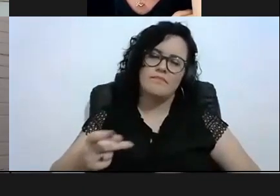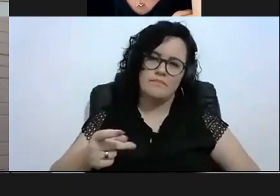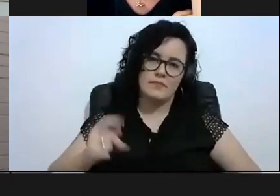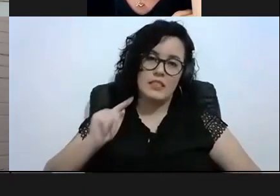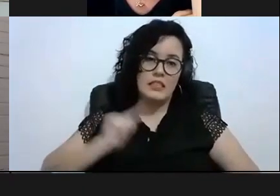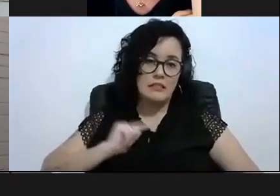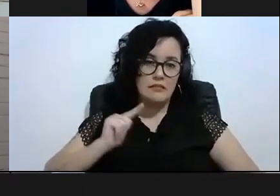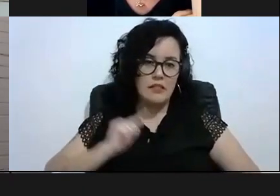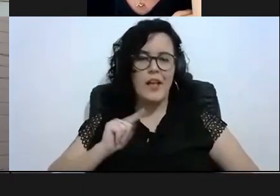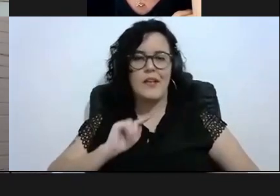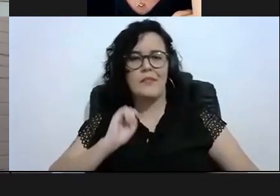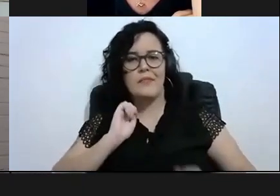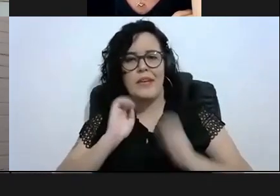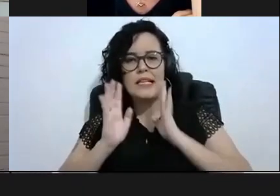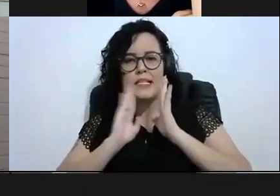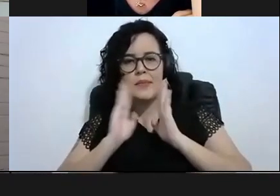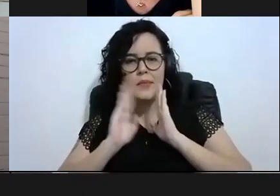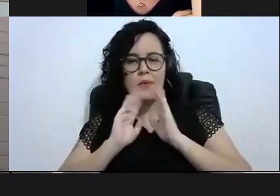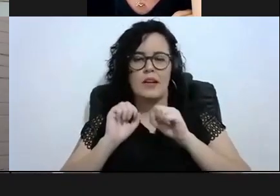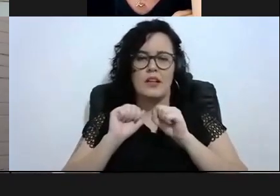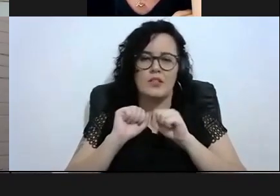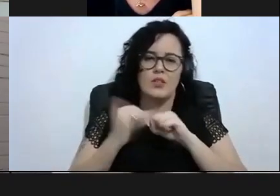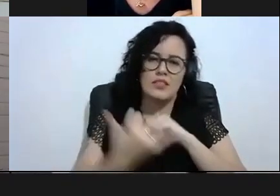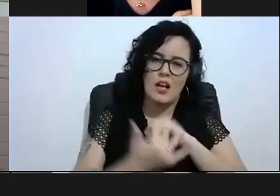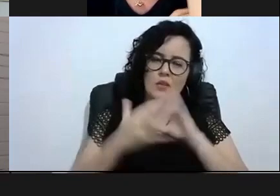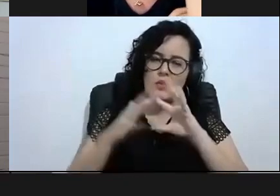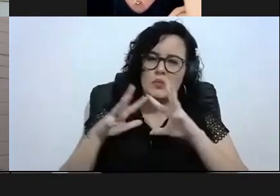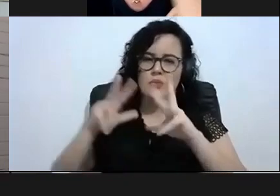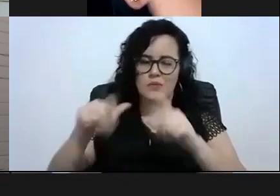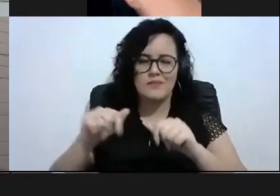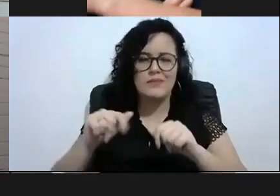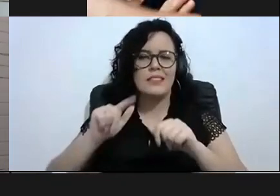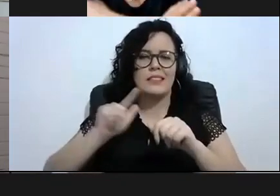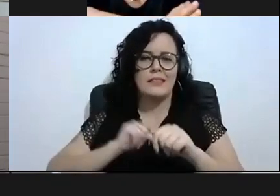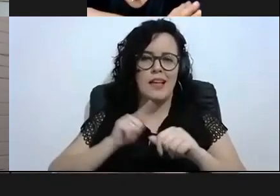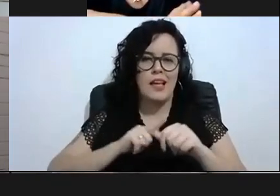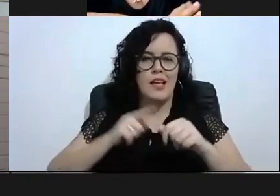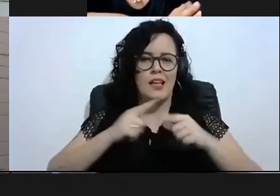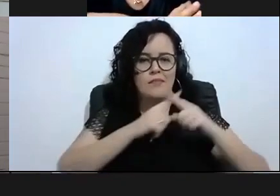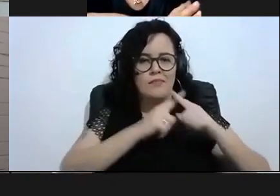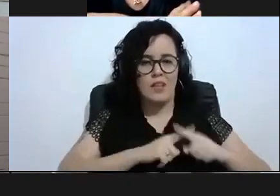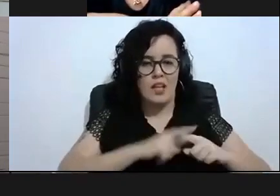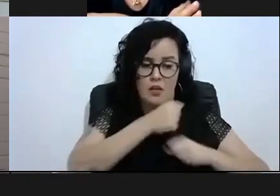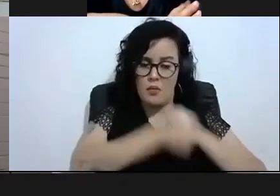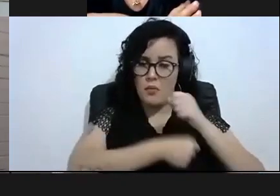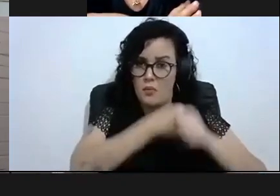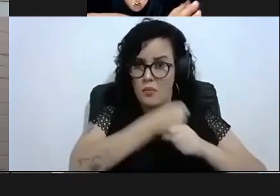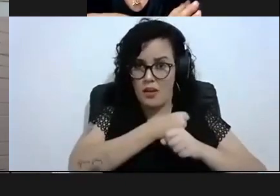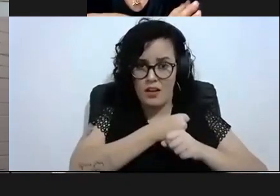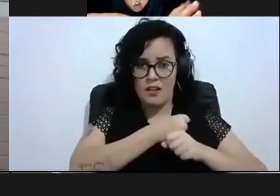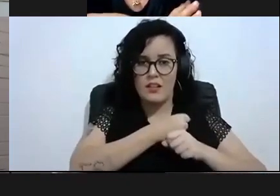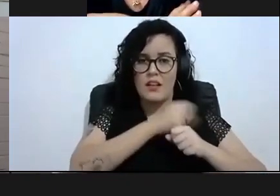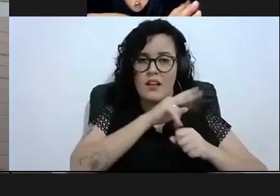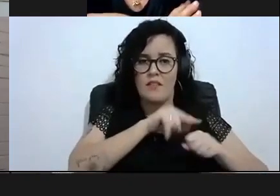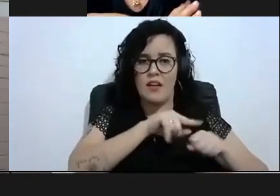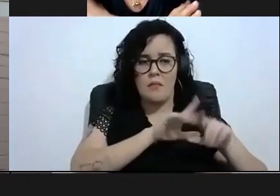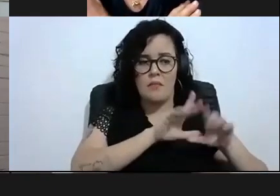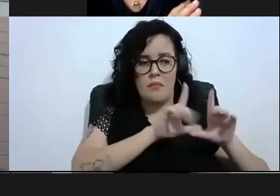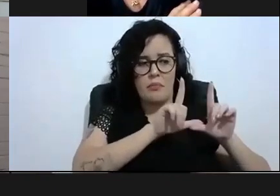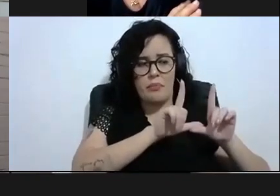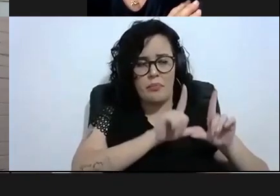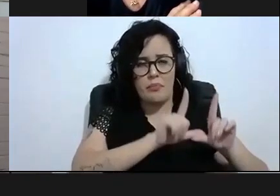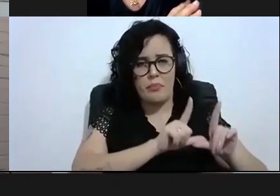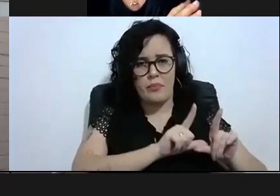redes sociais e do livro, e aquela coisa, ah, livro, todo ano o livro vai morrer, né? O livro físico, todo ano ele